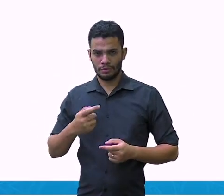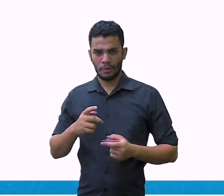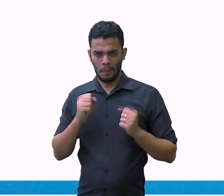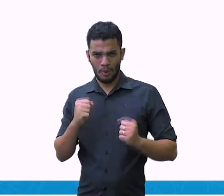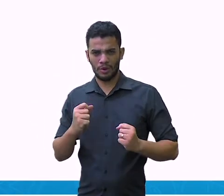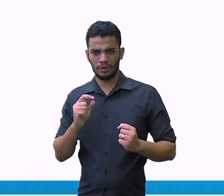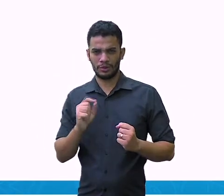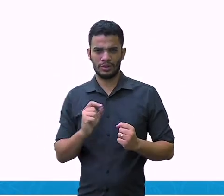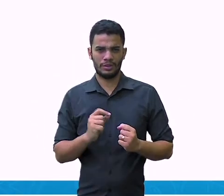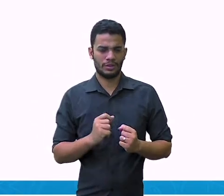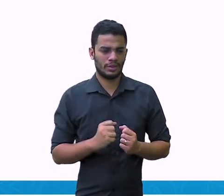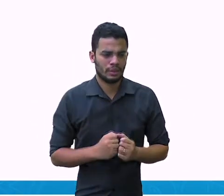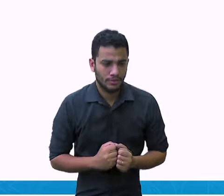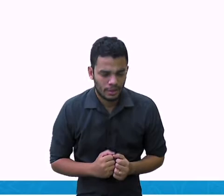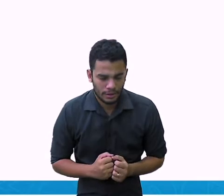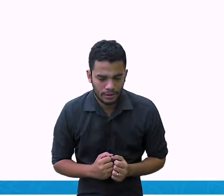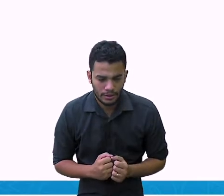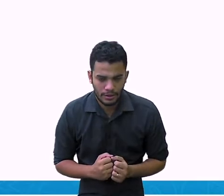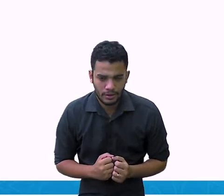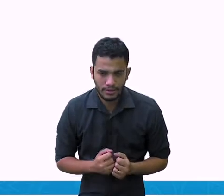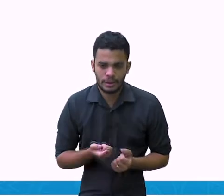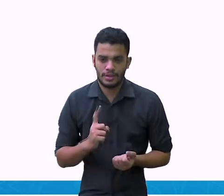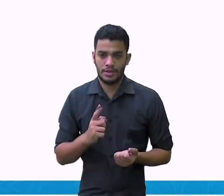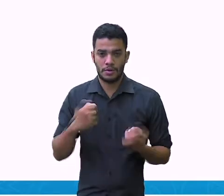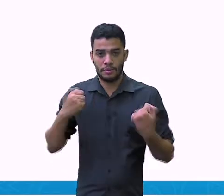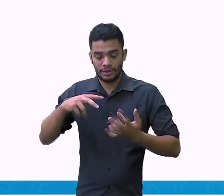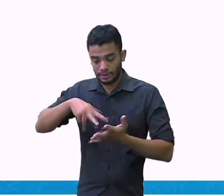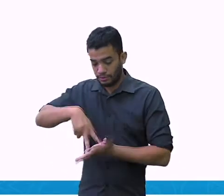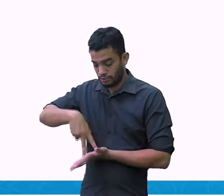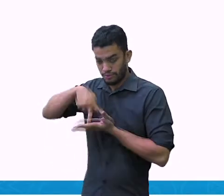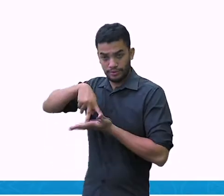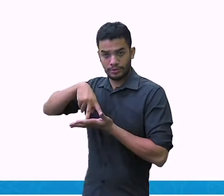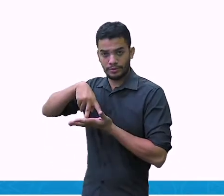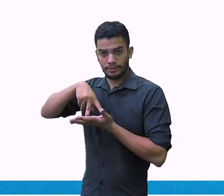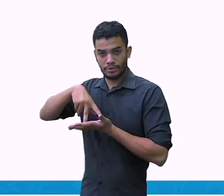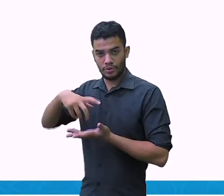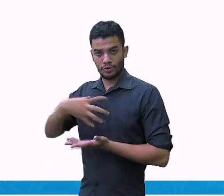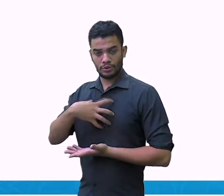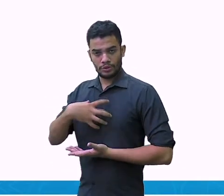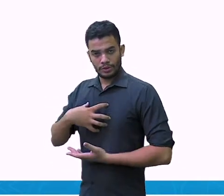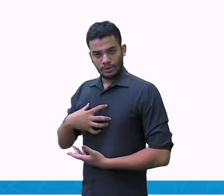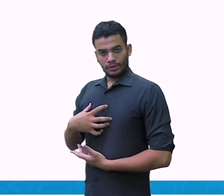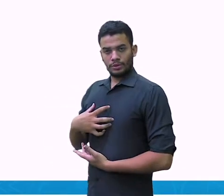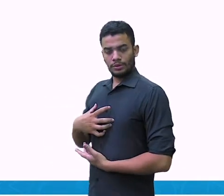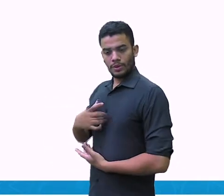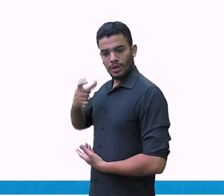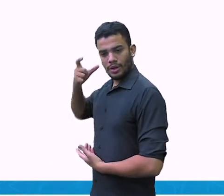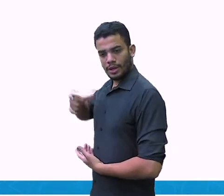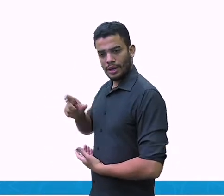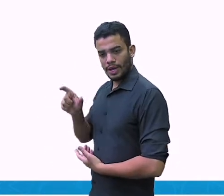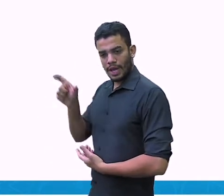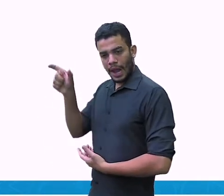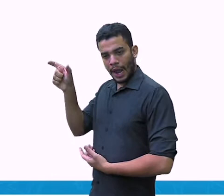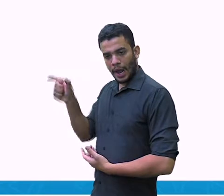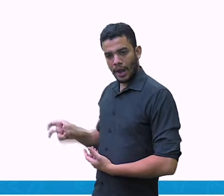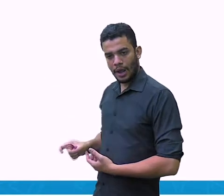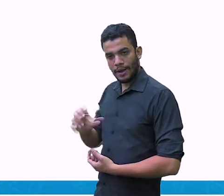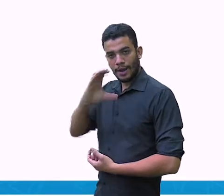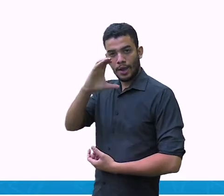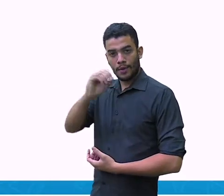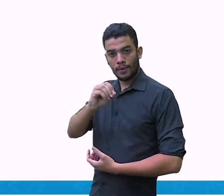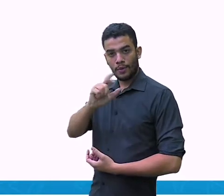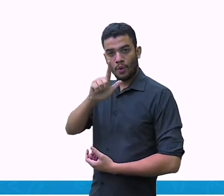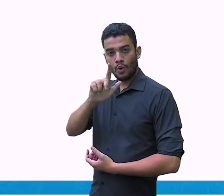vezes que os seus pais ou seus professores... Eu mesmo sou uma que cobro dos meus meninos e das